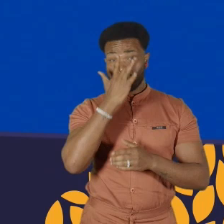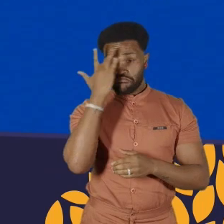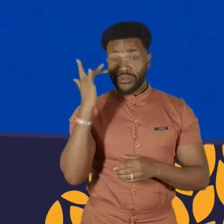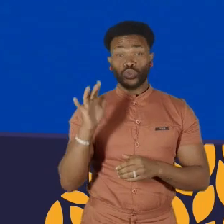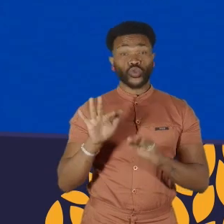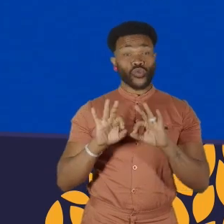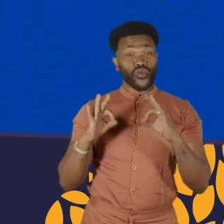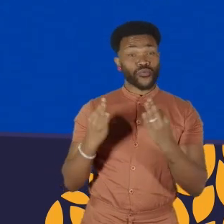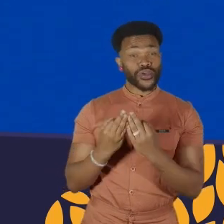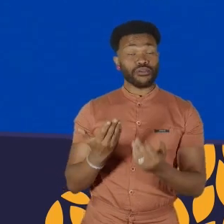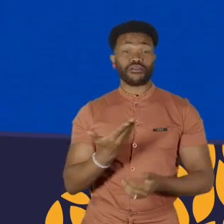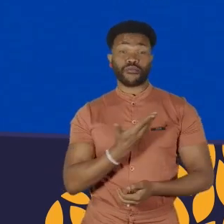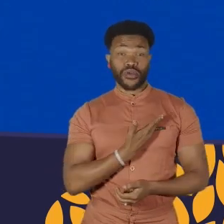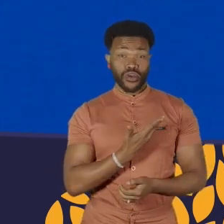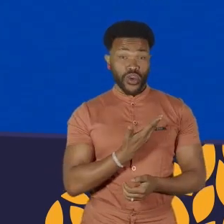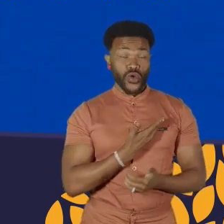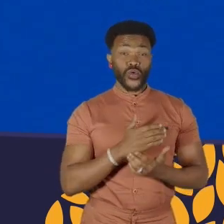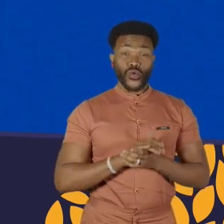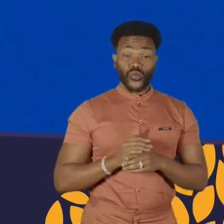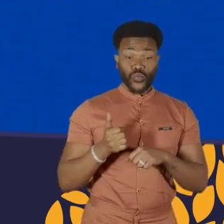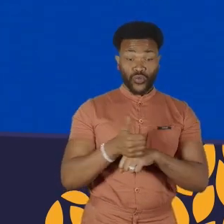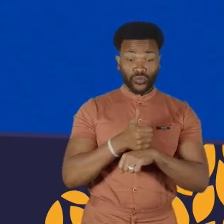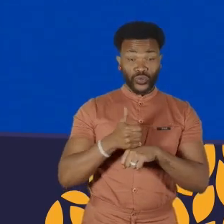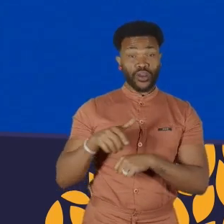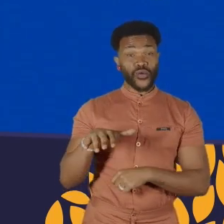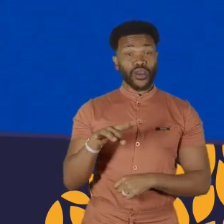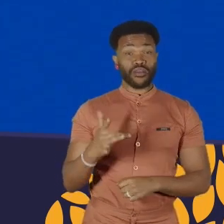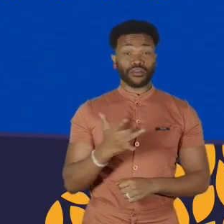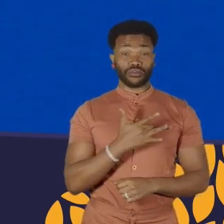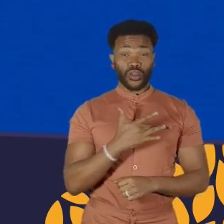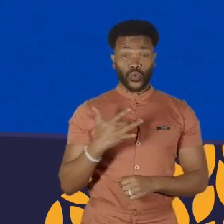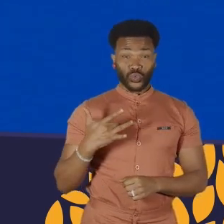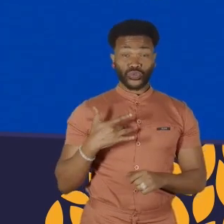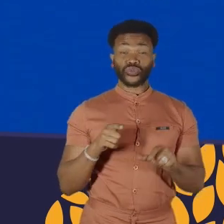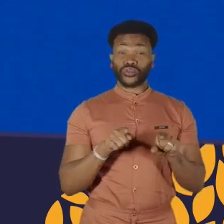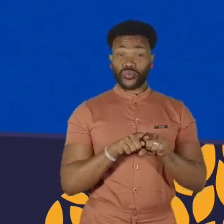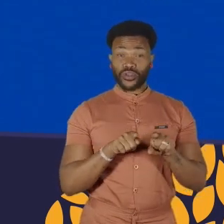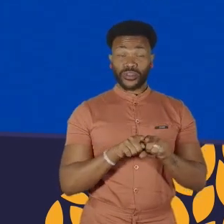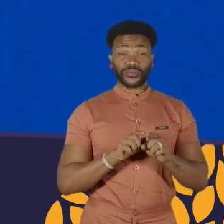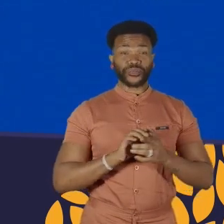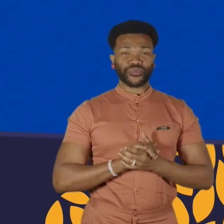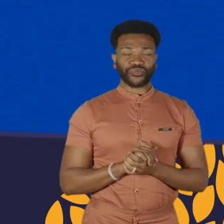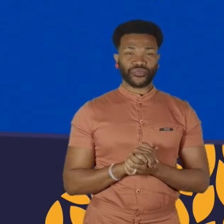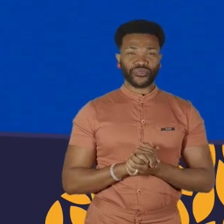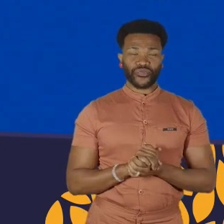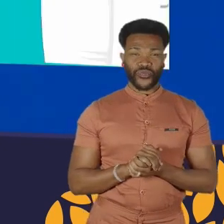familiares, com nossos amigos, com profissionais da área da saúde.